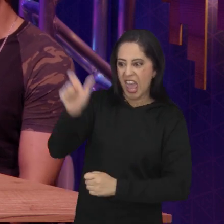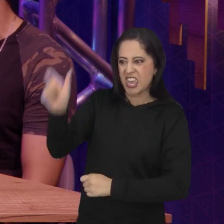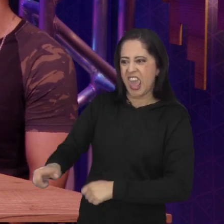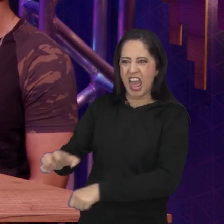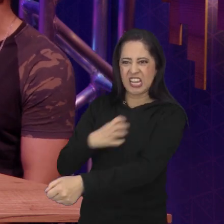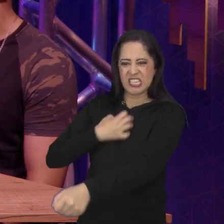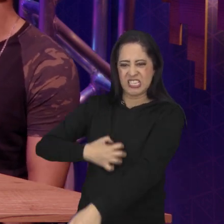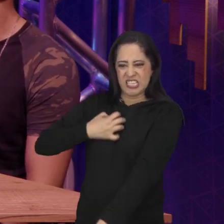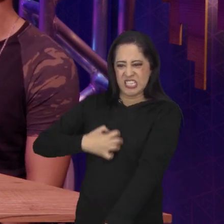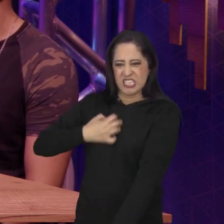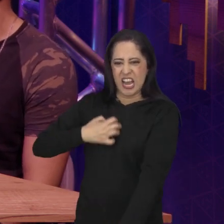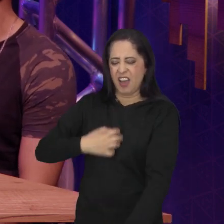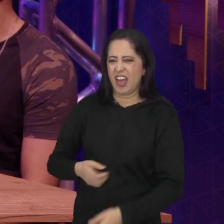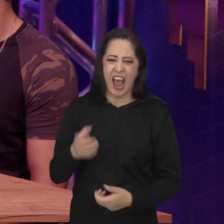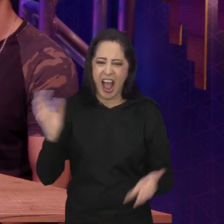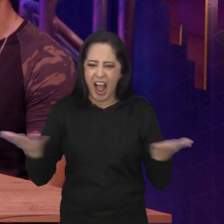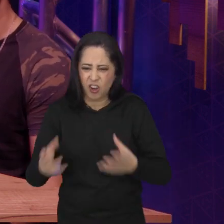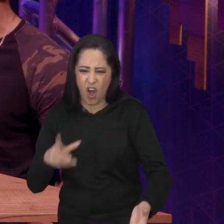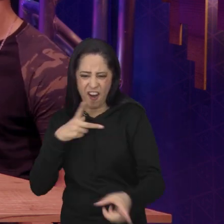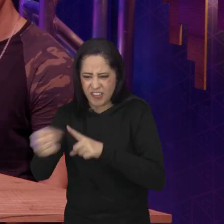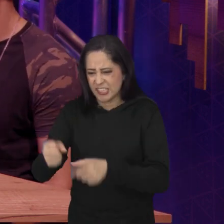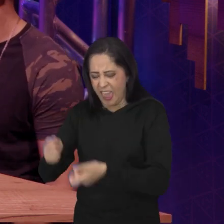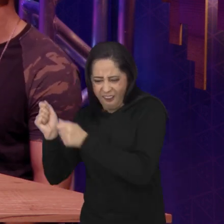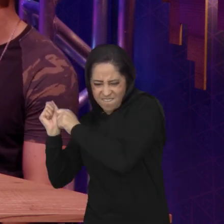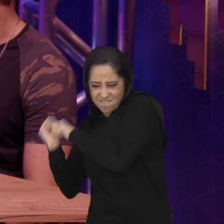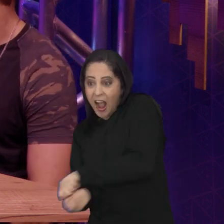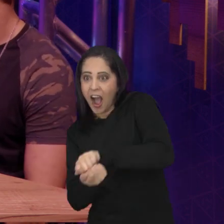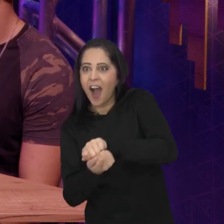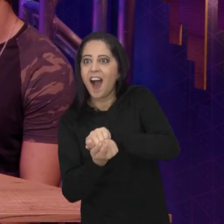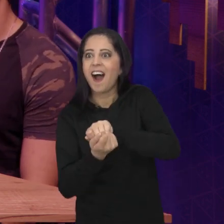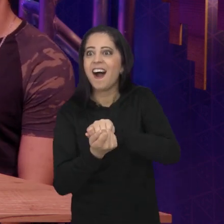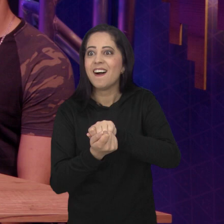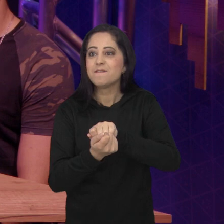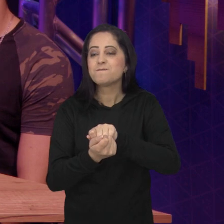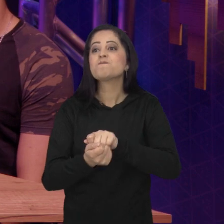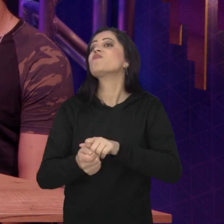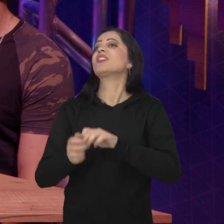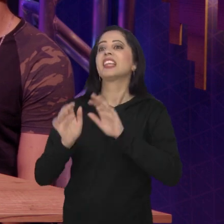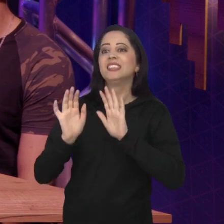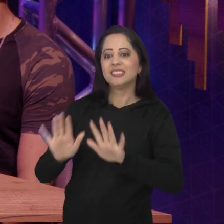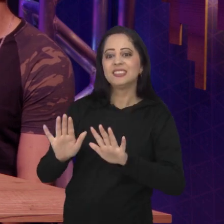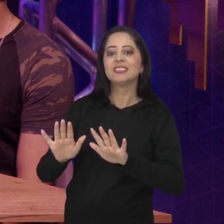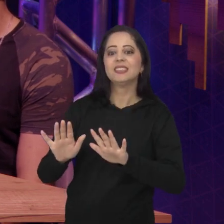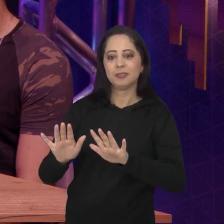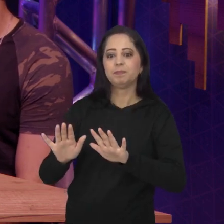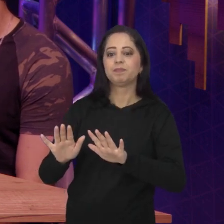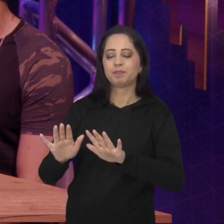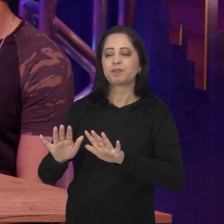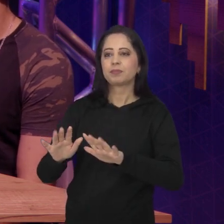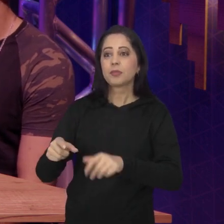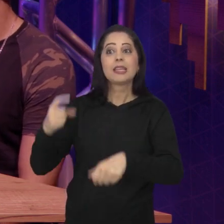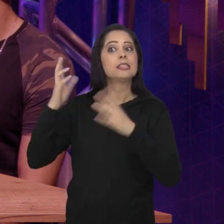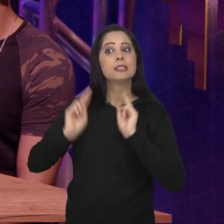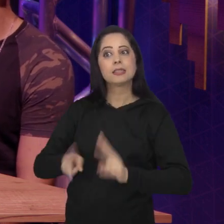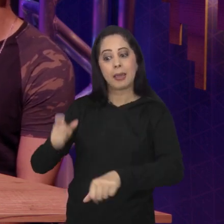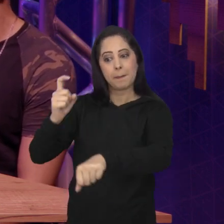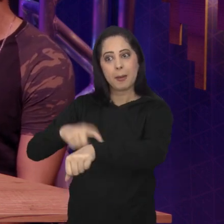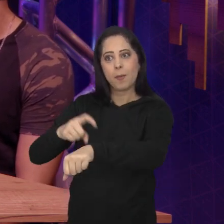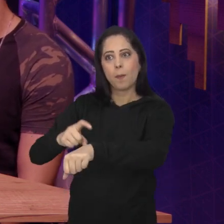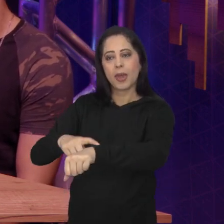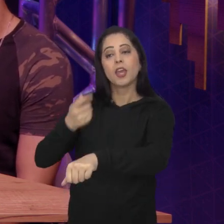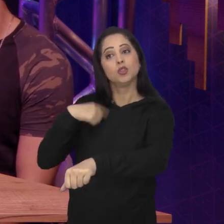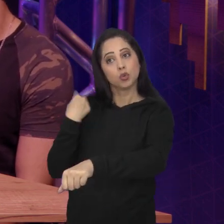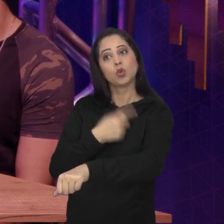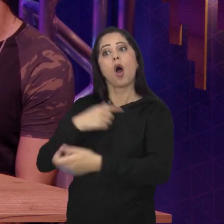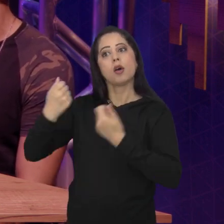aí a raiva ajuda, né? Ela, agora eu vou ganhar. Então, em alguns momentos a gente precisa, aliás, em todos os momentos